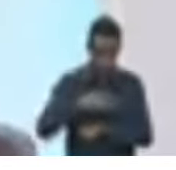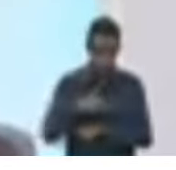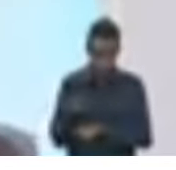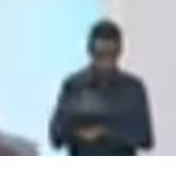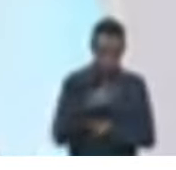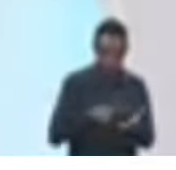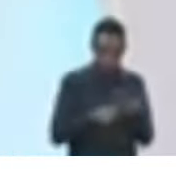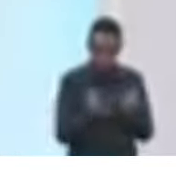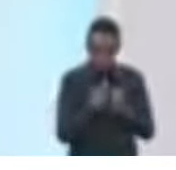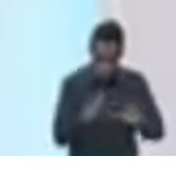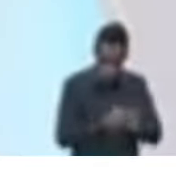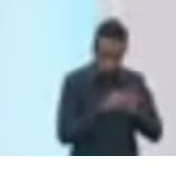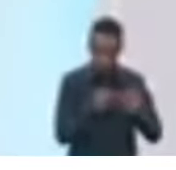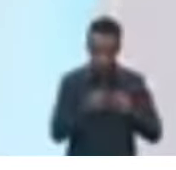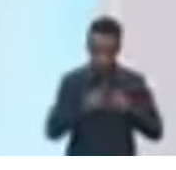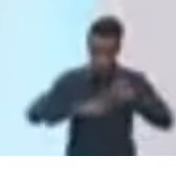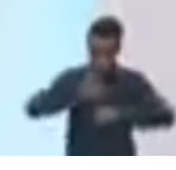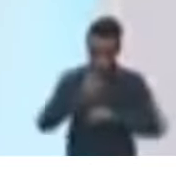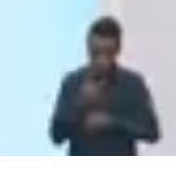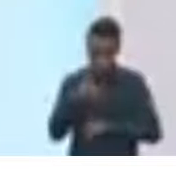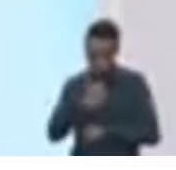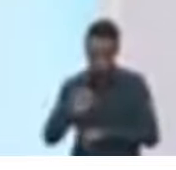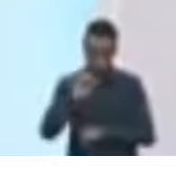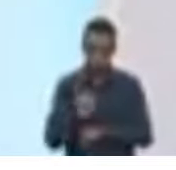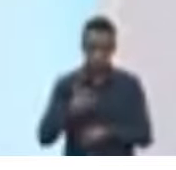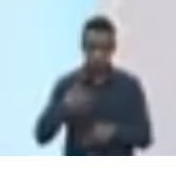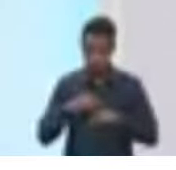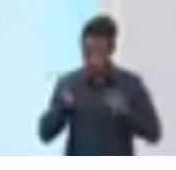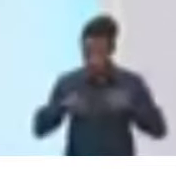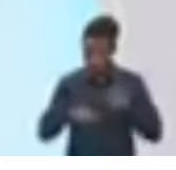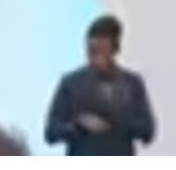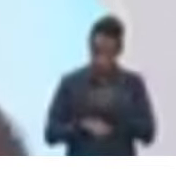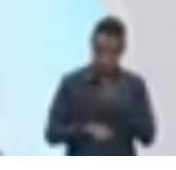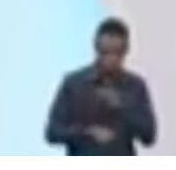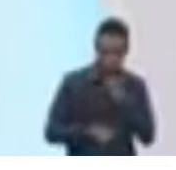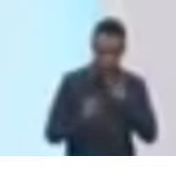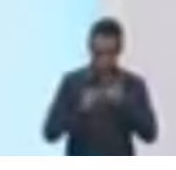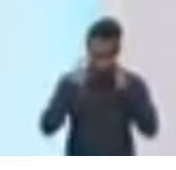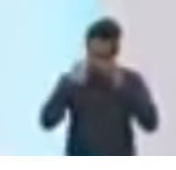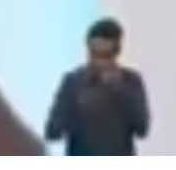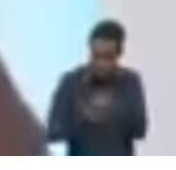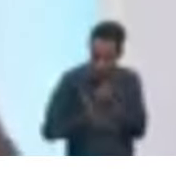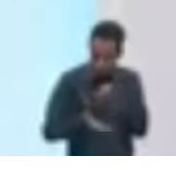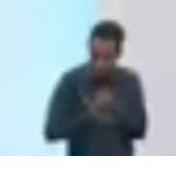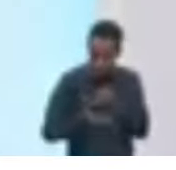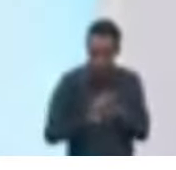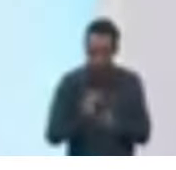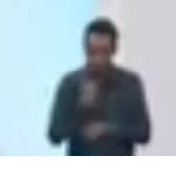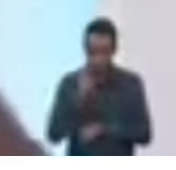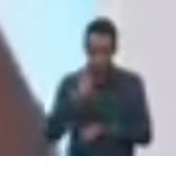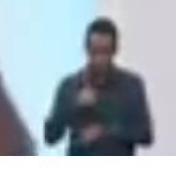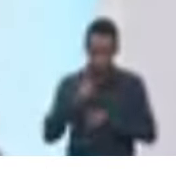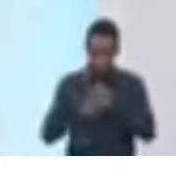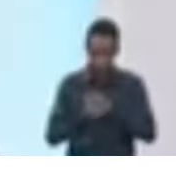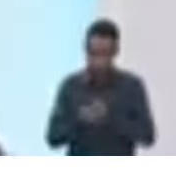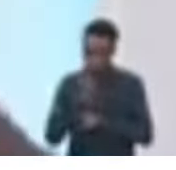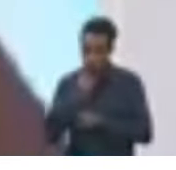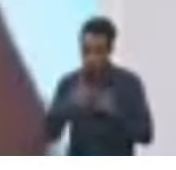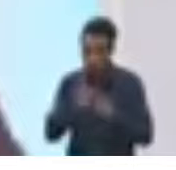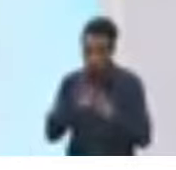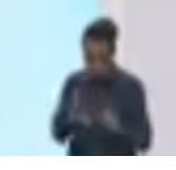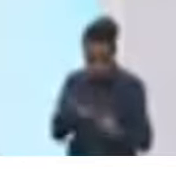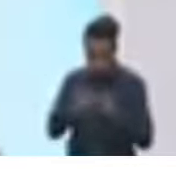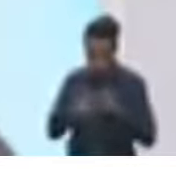novas tecnologias, na indústria 4.0, de modo que nós possamos seguir sendo lugar de oportunidade, de inspiração,